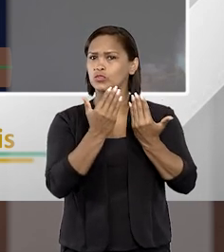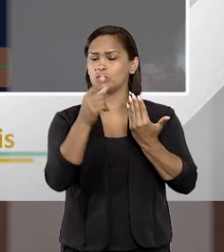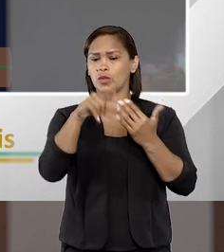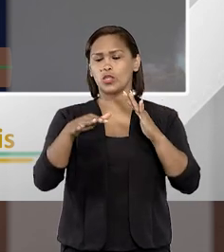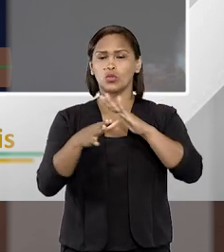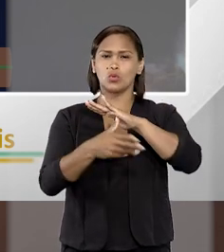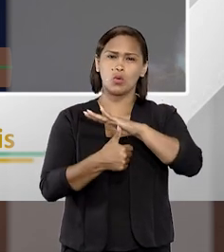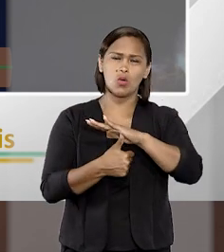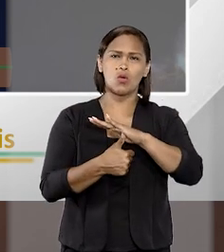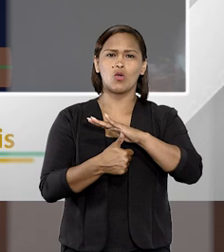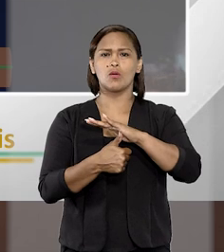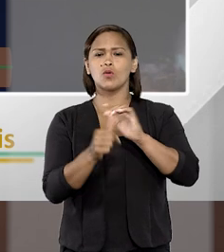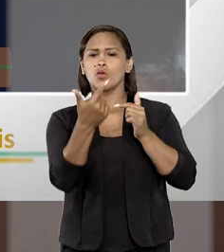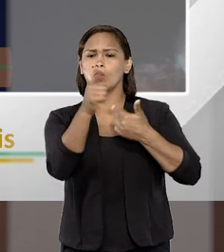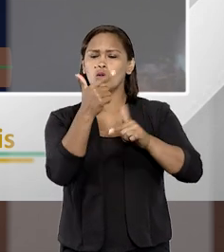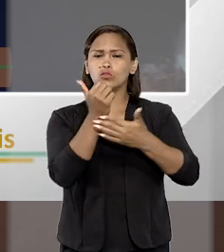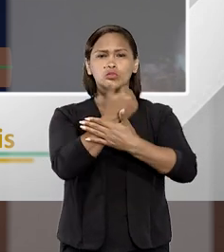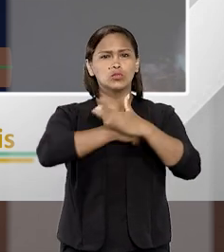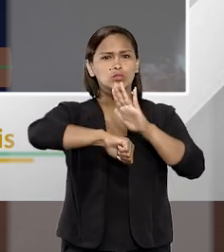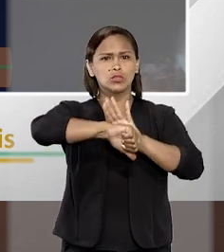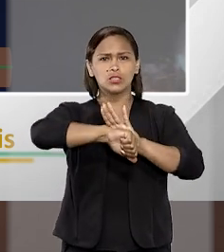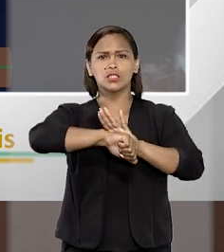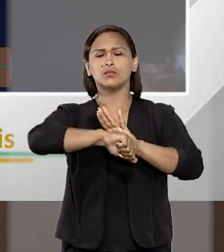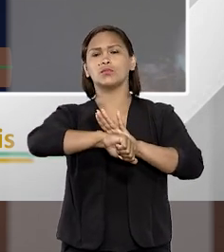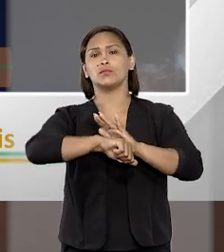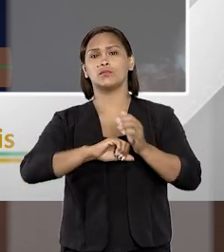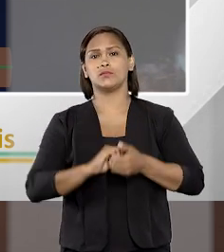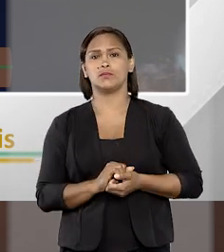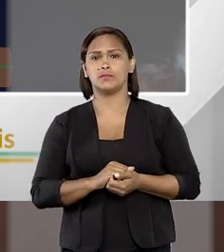roubo geralmente de um outro tem